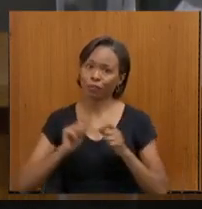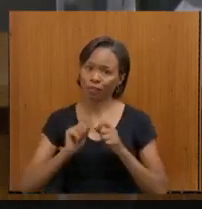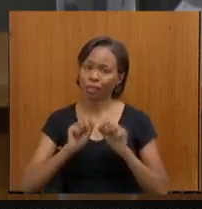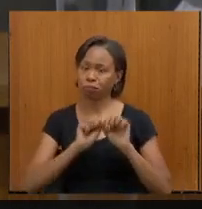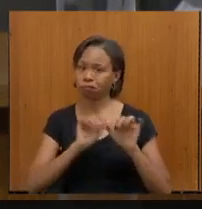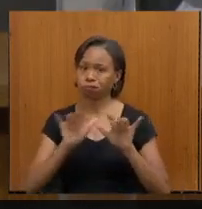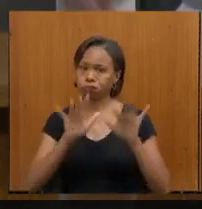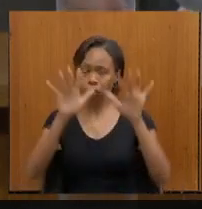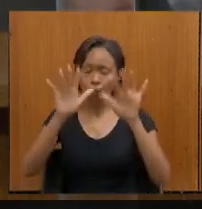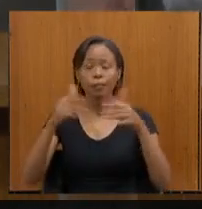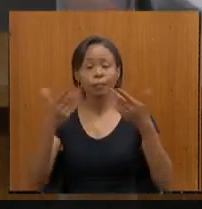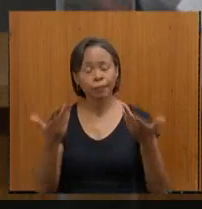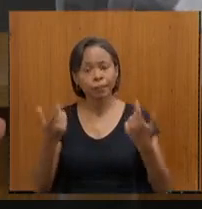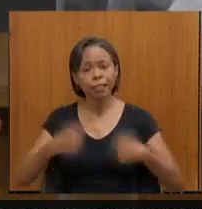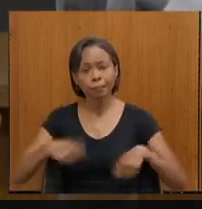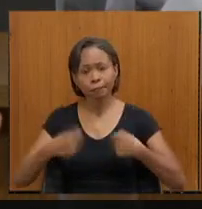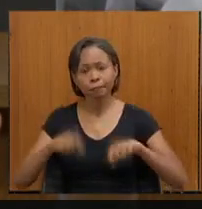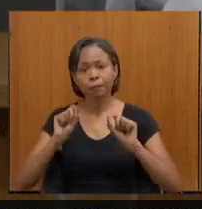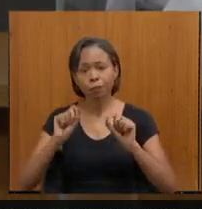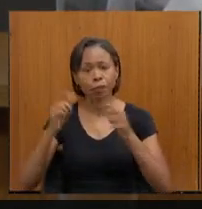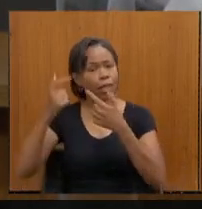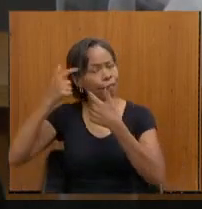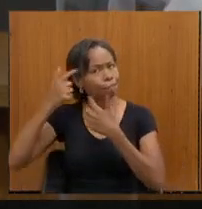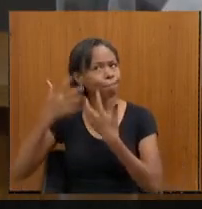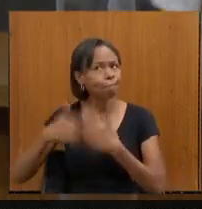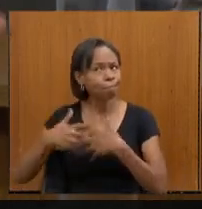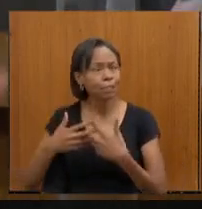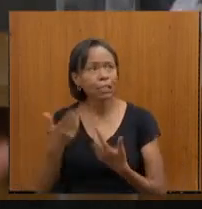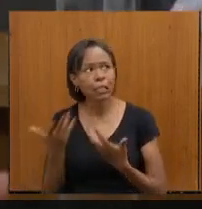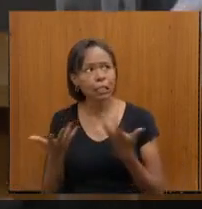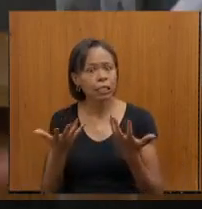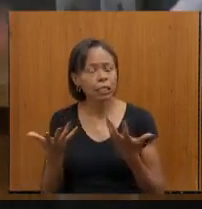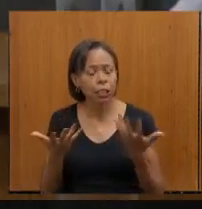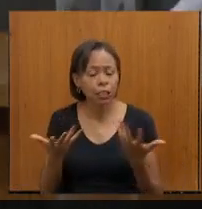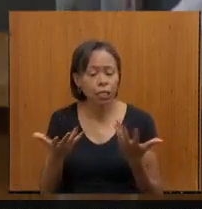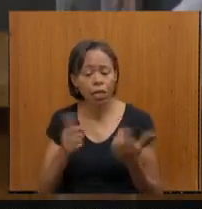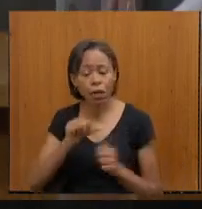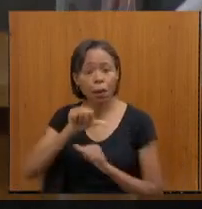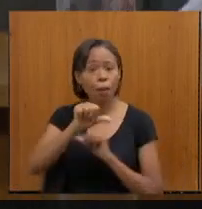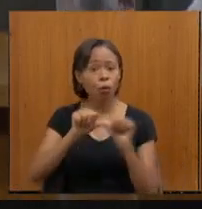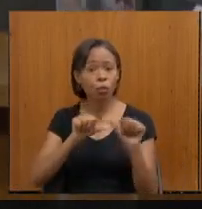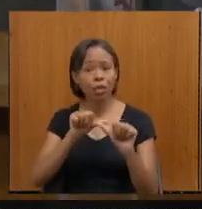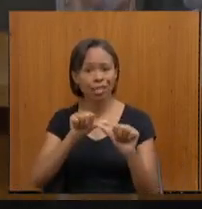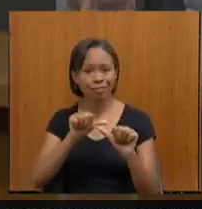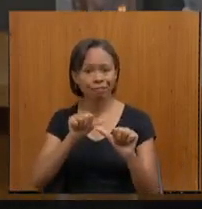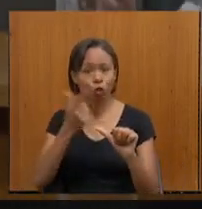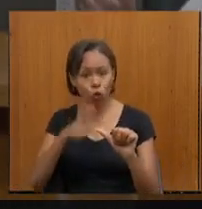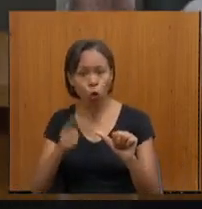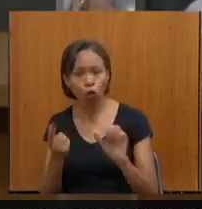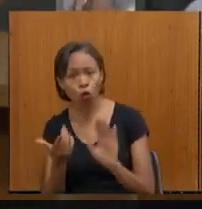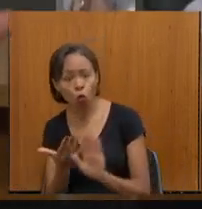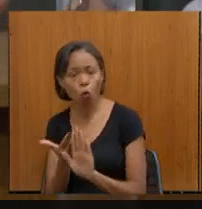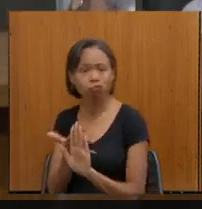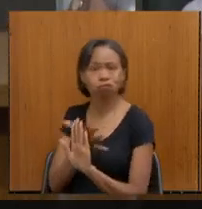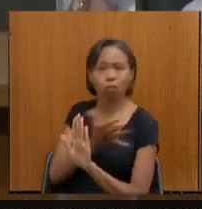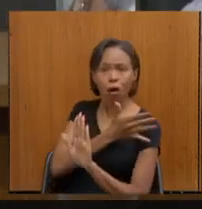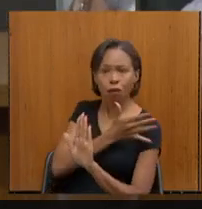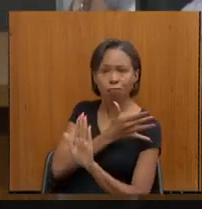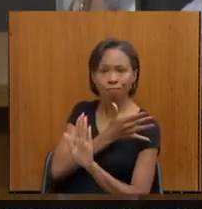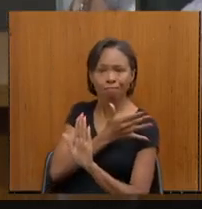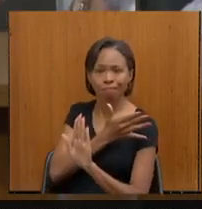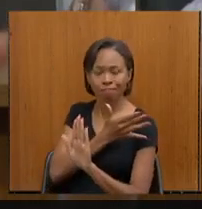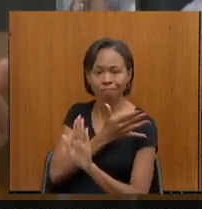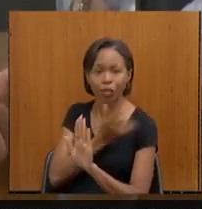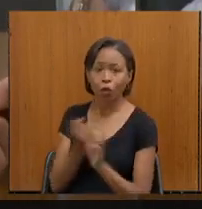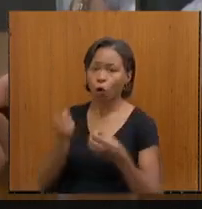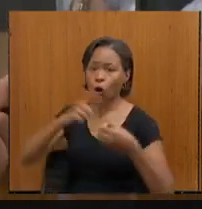grande necessidade que a gente refletir sobre isso e fazer essa transformação de volta e não mais emitir